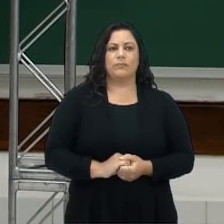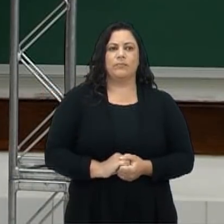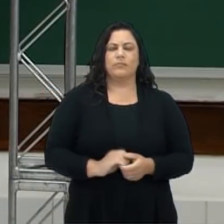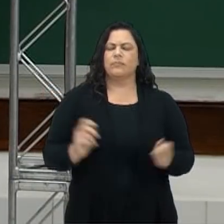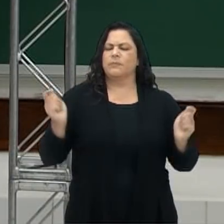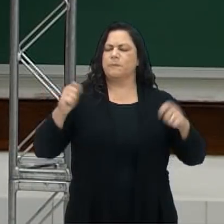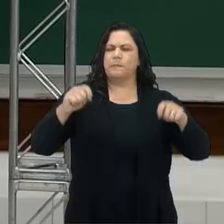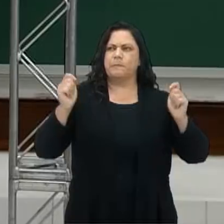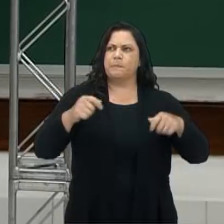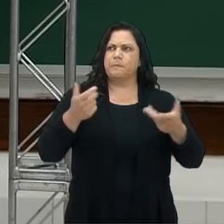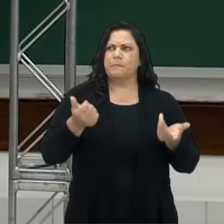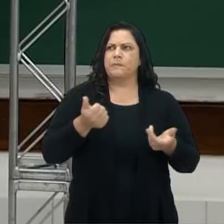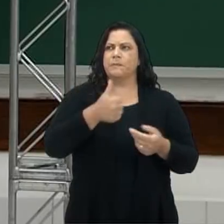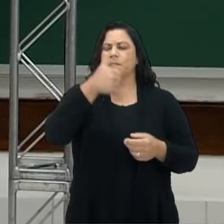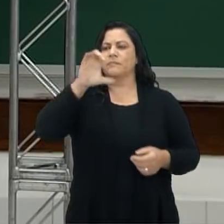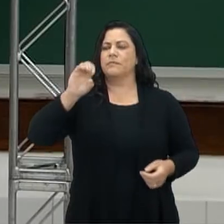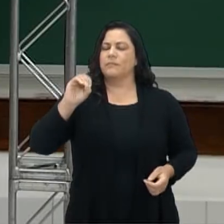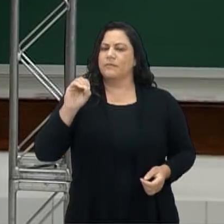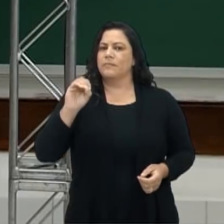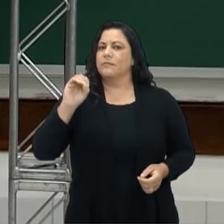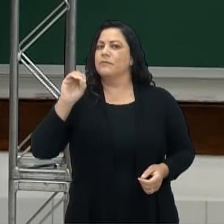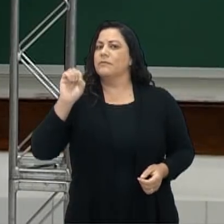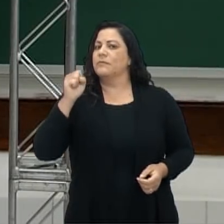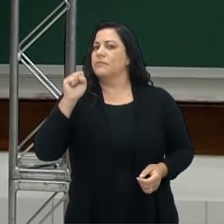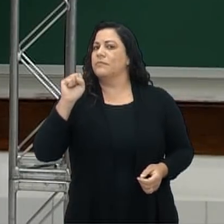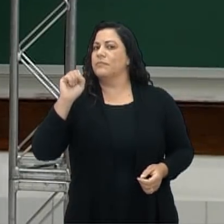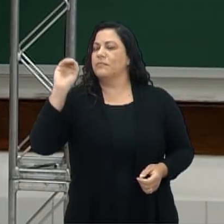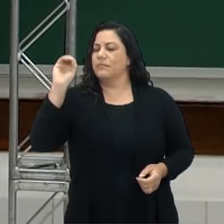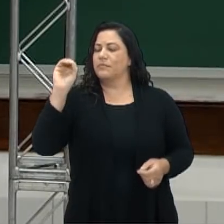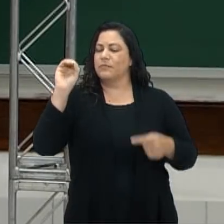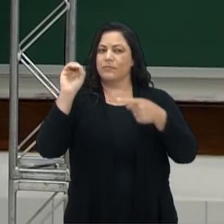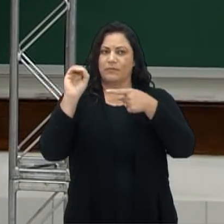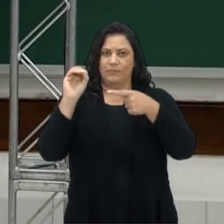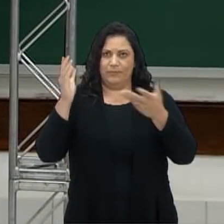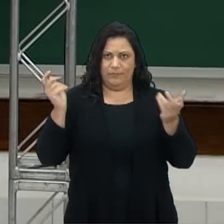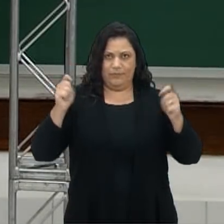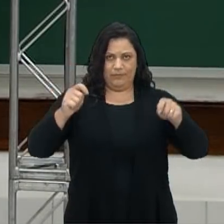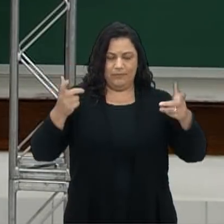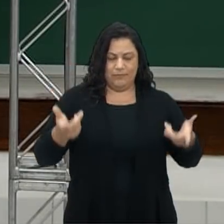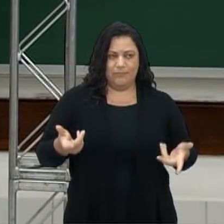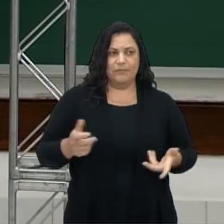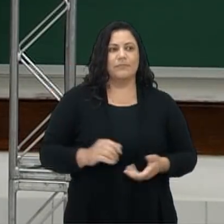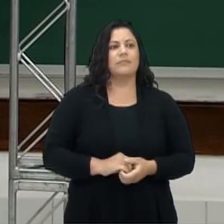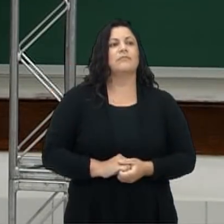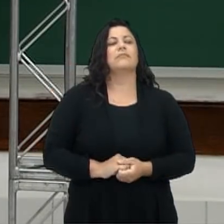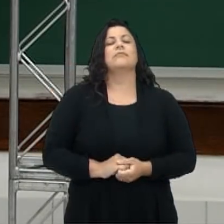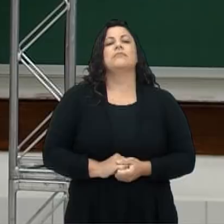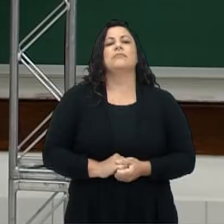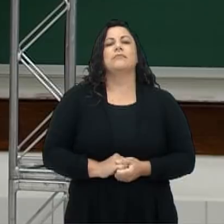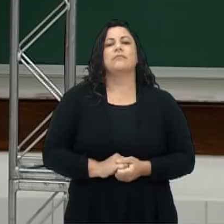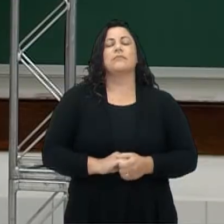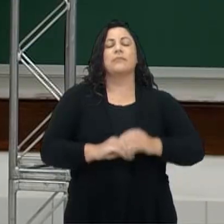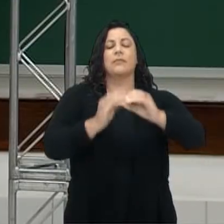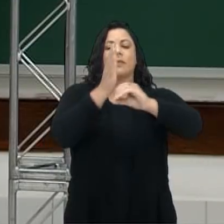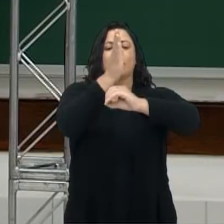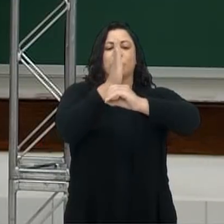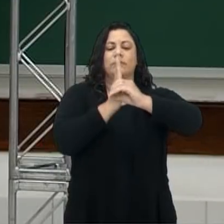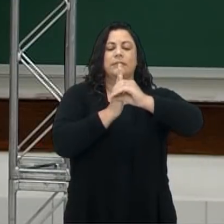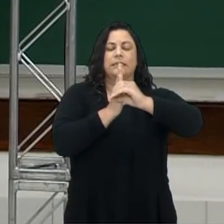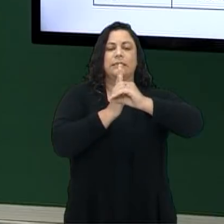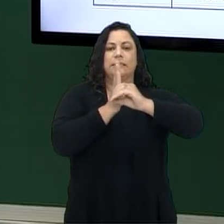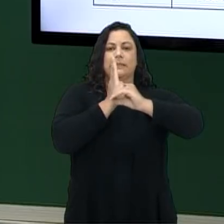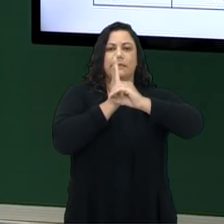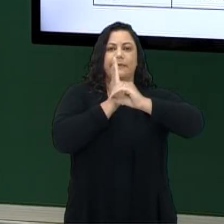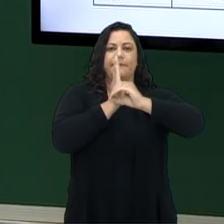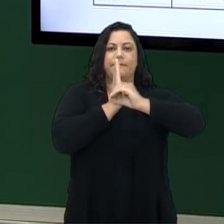ser 108 graus, tá? 108 graus. Então, eu vou colocar, agora eu vou fazer assim, no centro, eu coloco